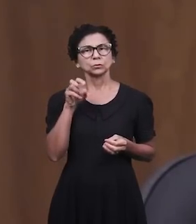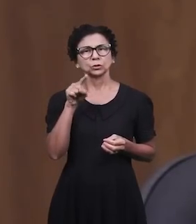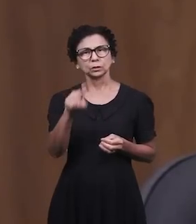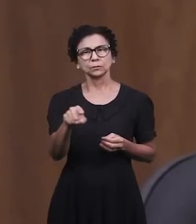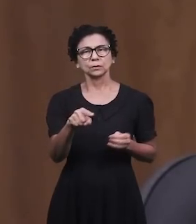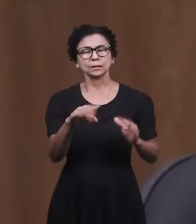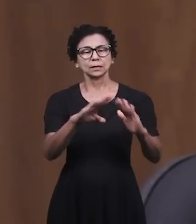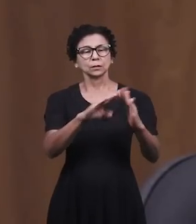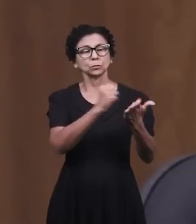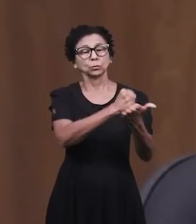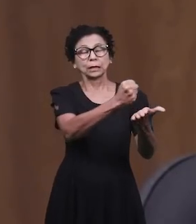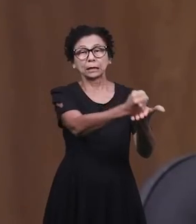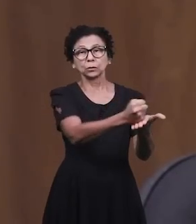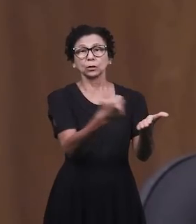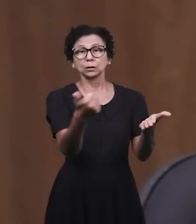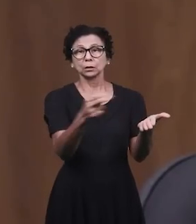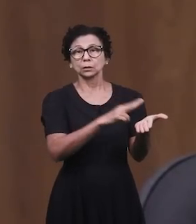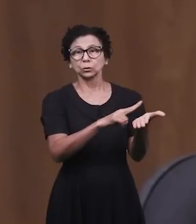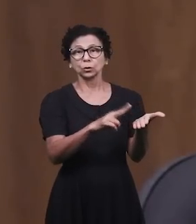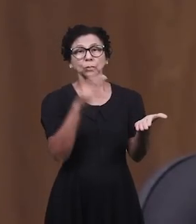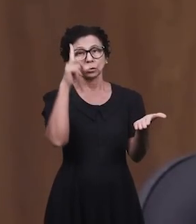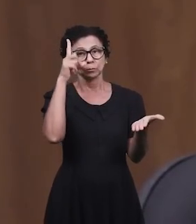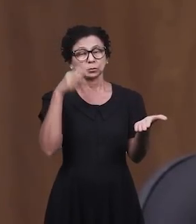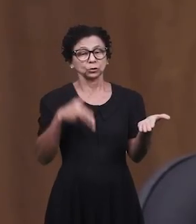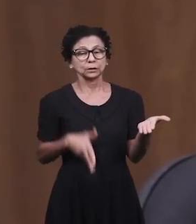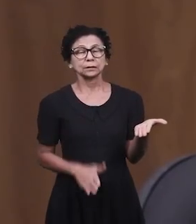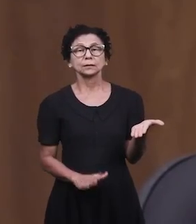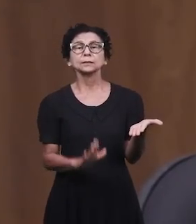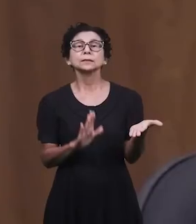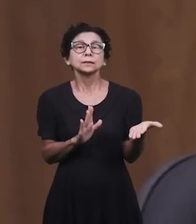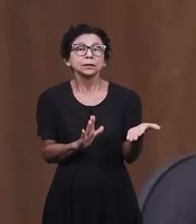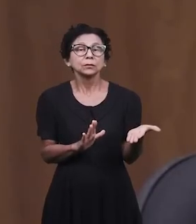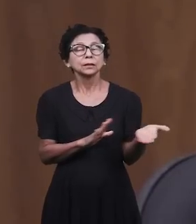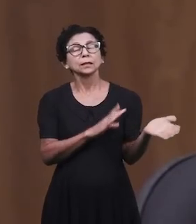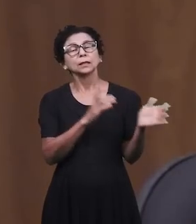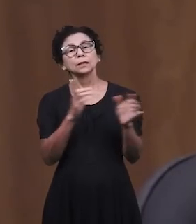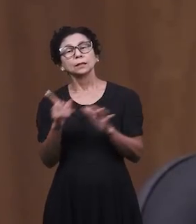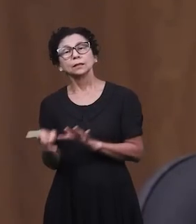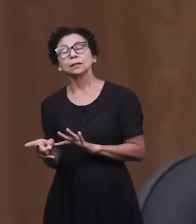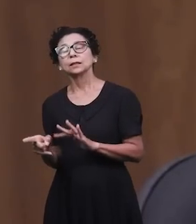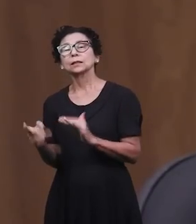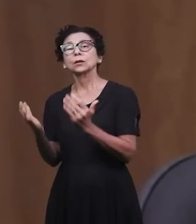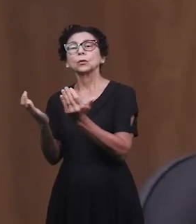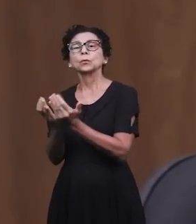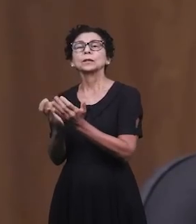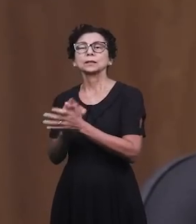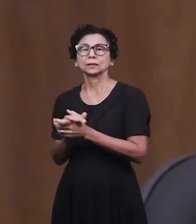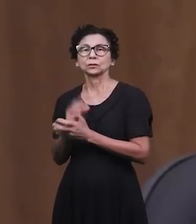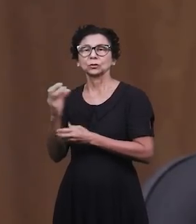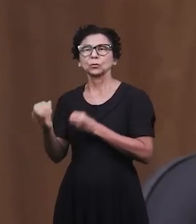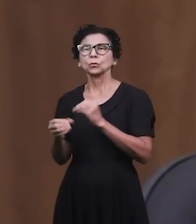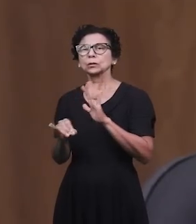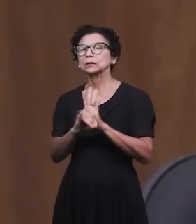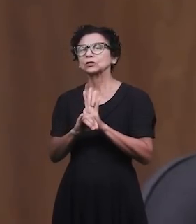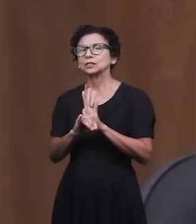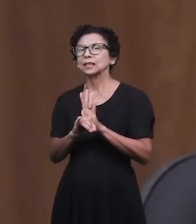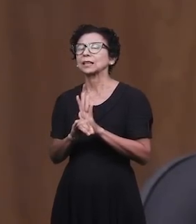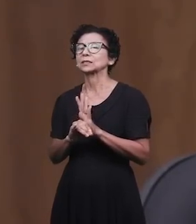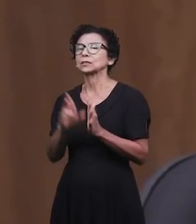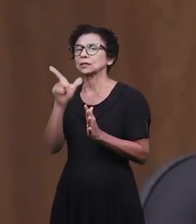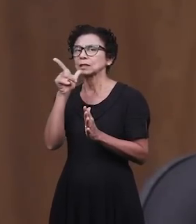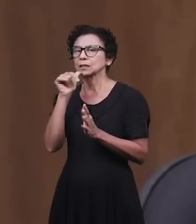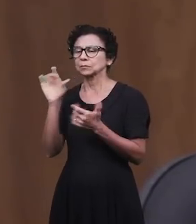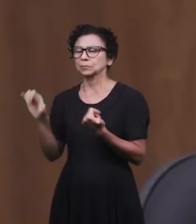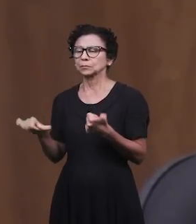existe. Ele faz uma referência que o batismo se define, o cristão se define por ele ser batizado. E não é bem isso. Primeiro